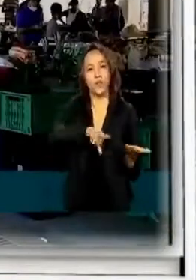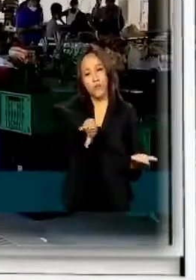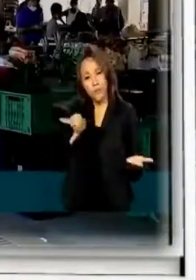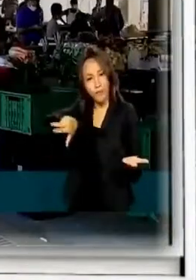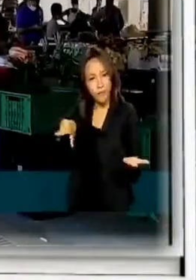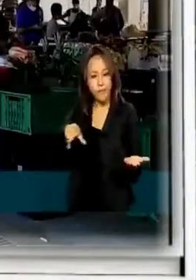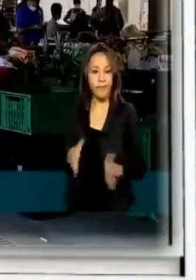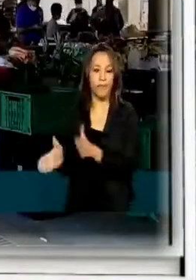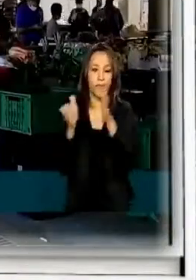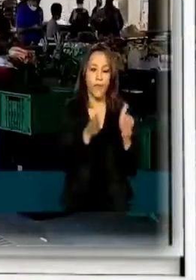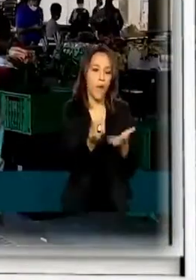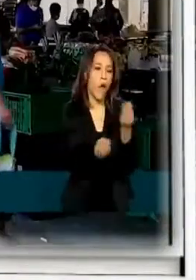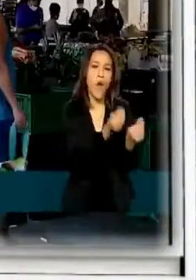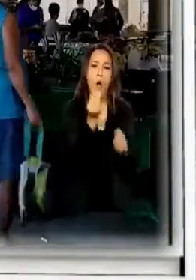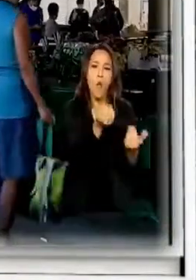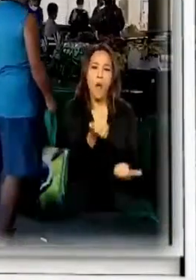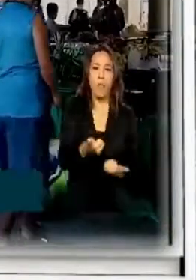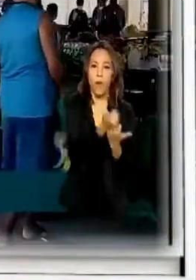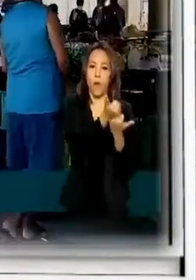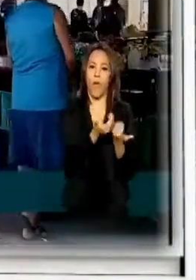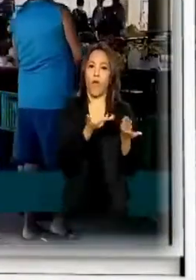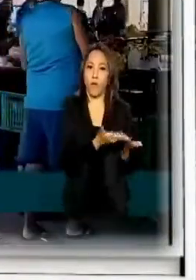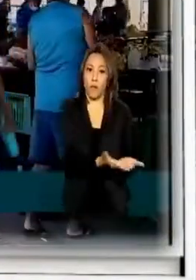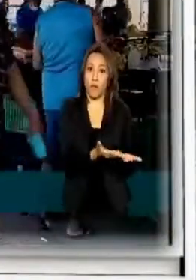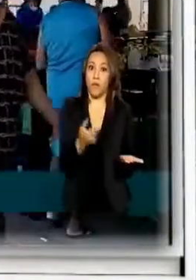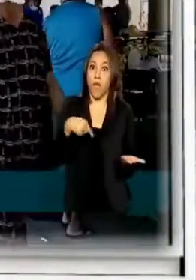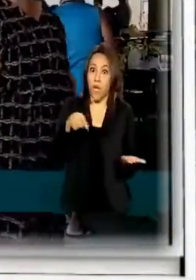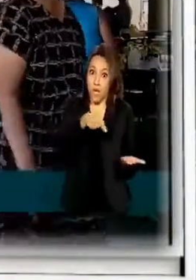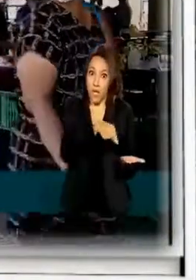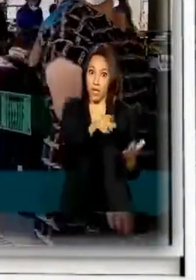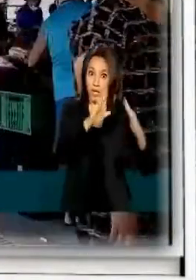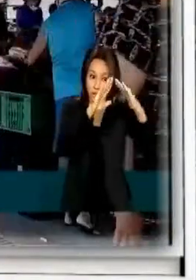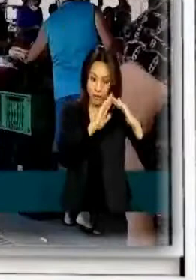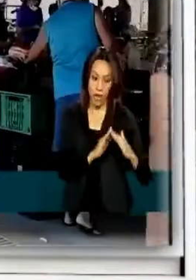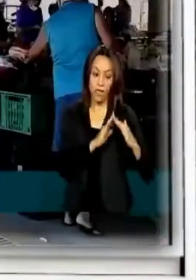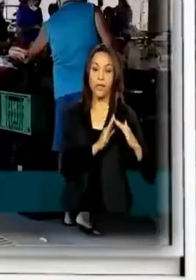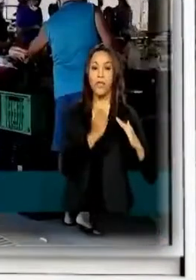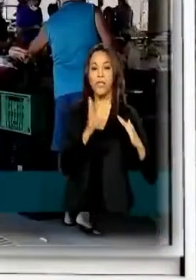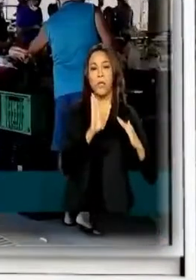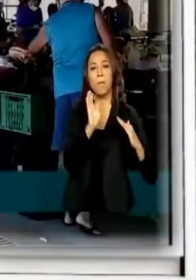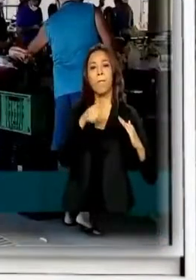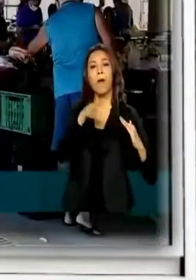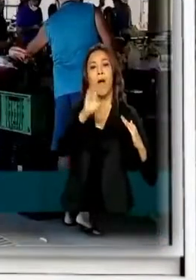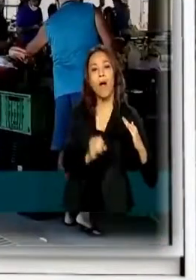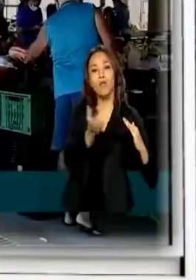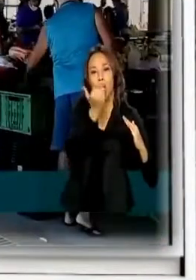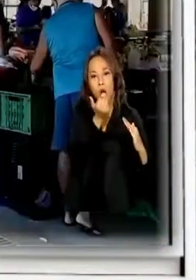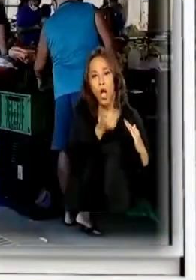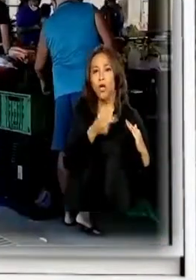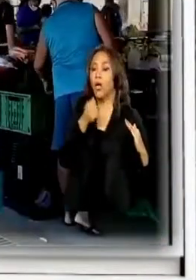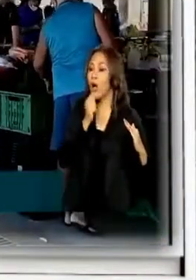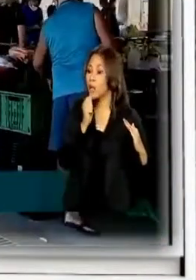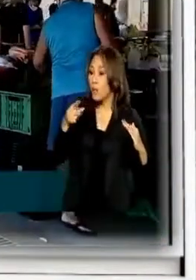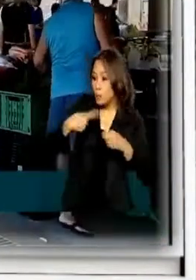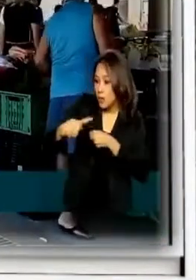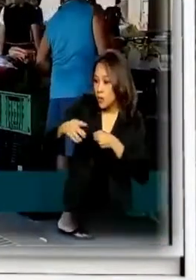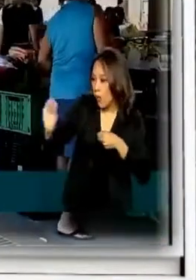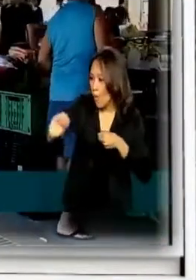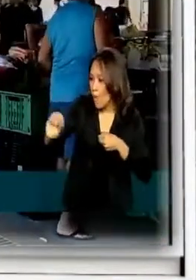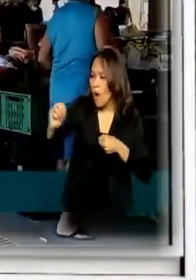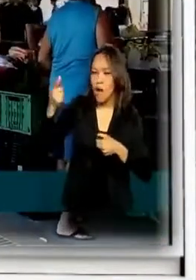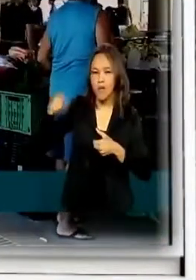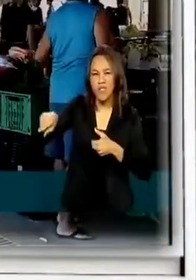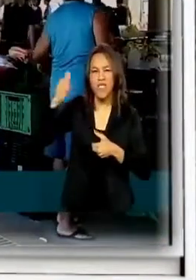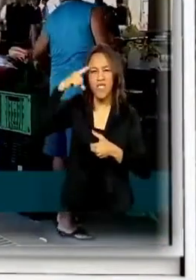bem caracterizado. E justamente a preocupação em diminuir essa perda, os mais de 68 bancos de